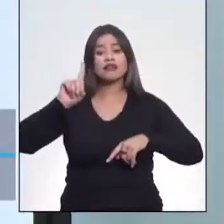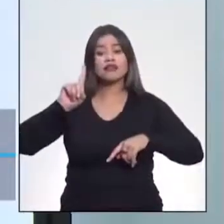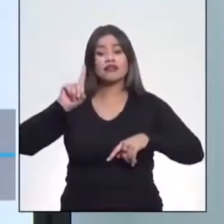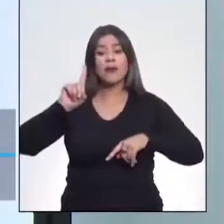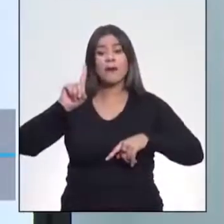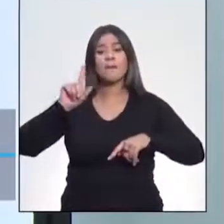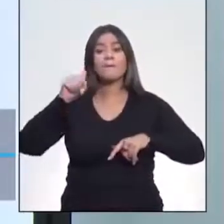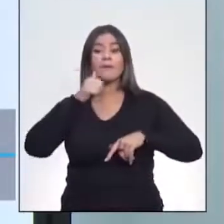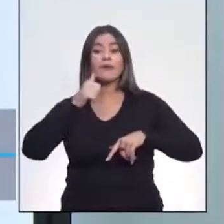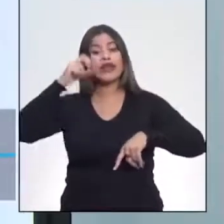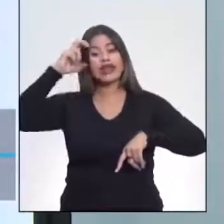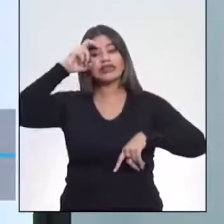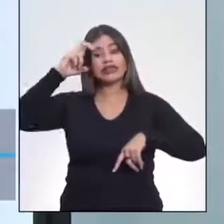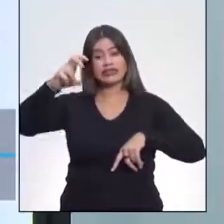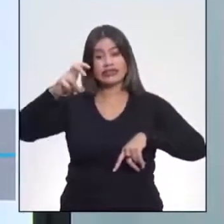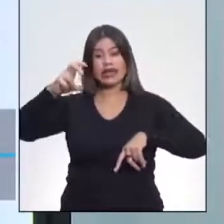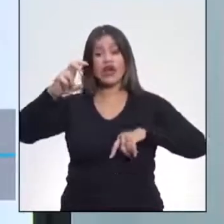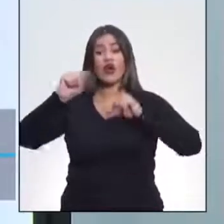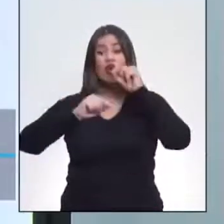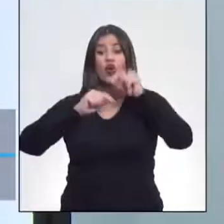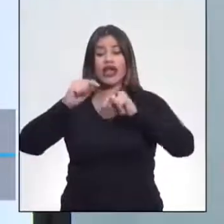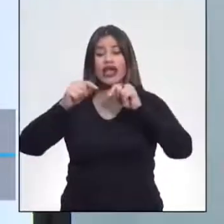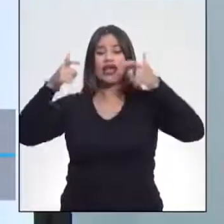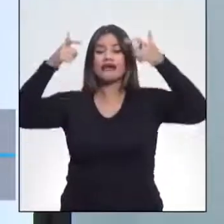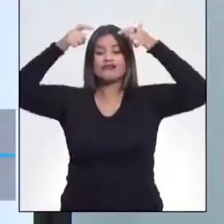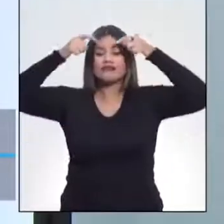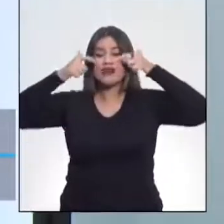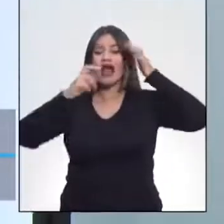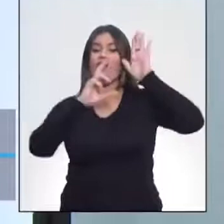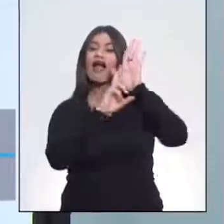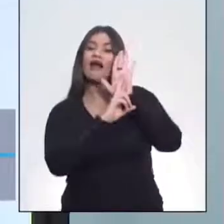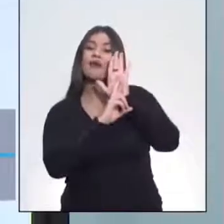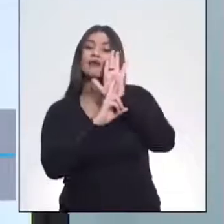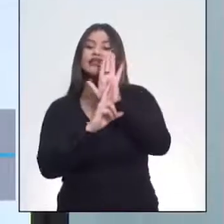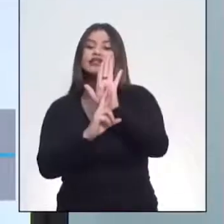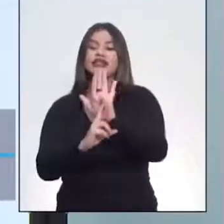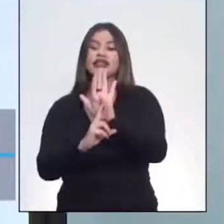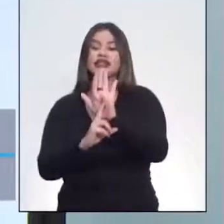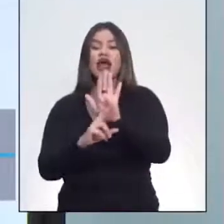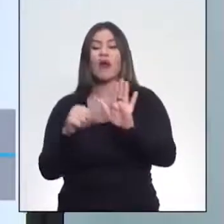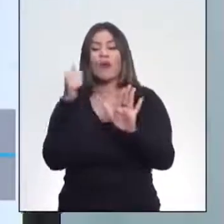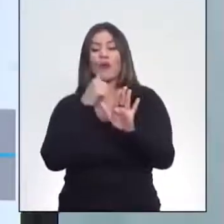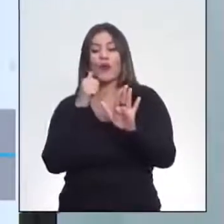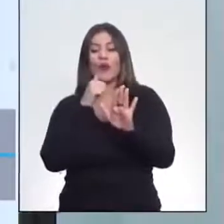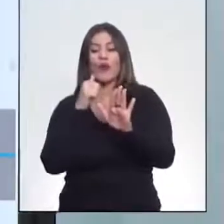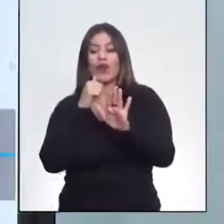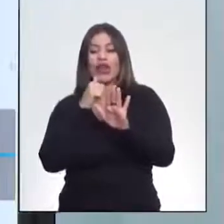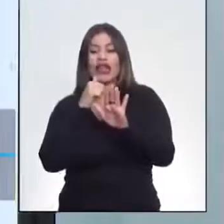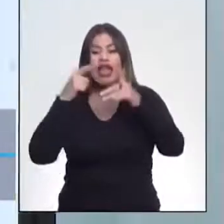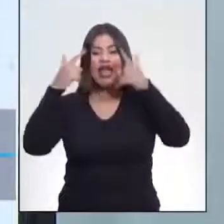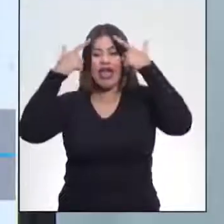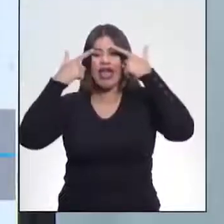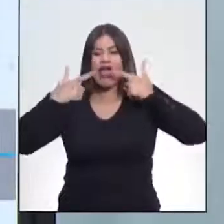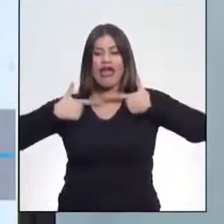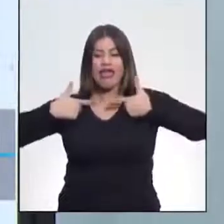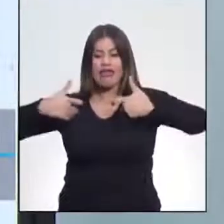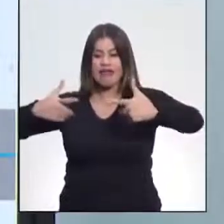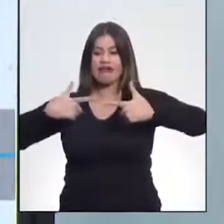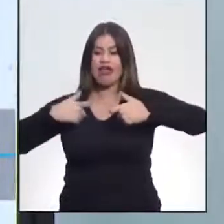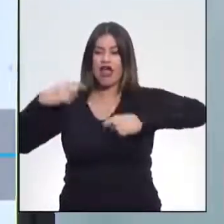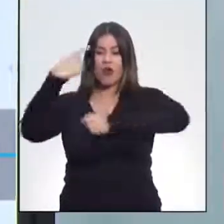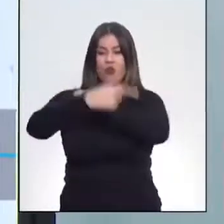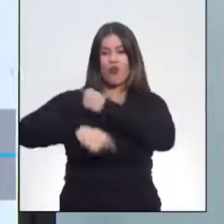então o capacete era o que representava a sua postura de guerreira e é isso mesmo pessoal